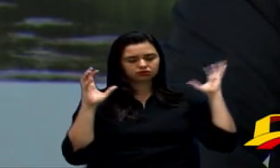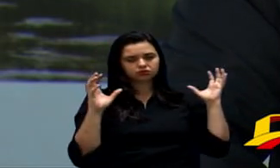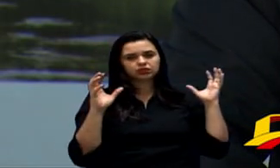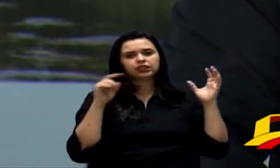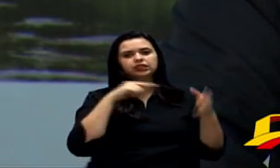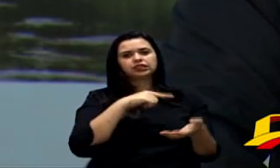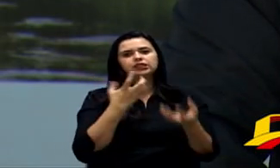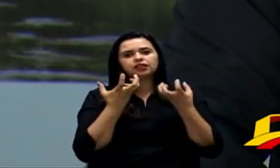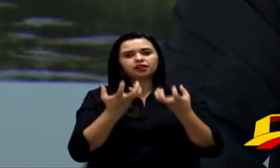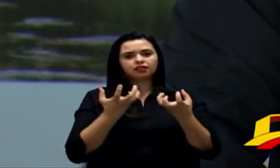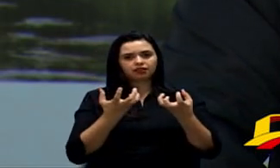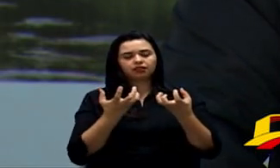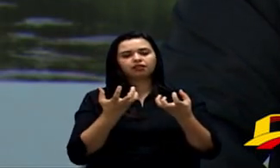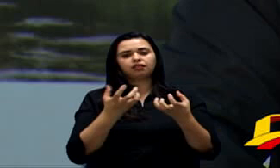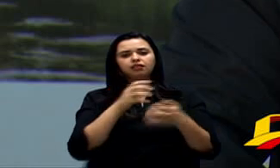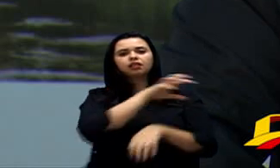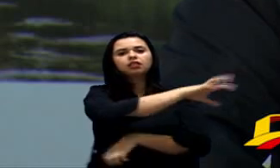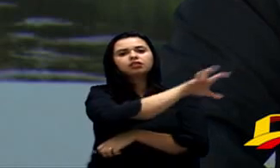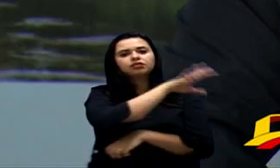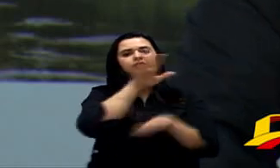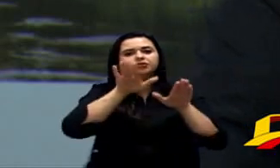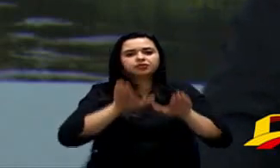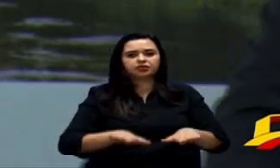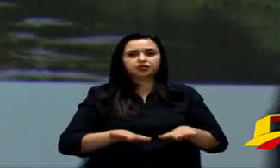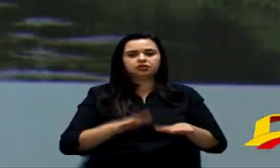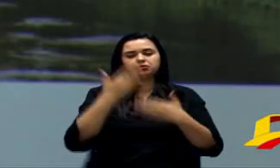pela permanência do Sandro.